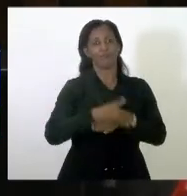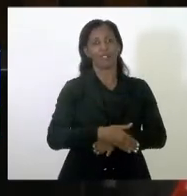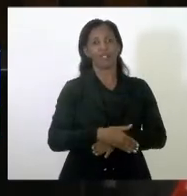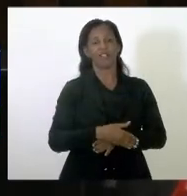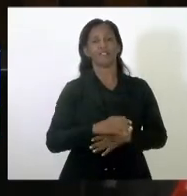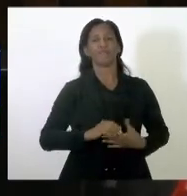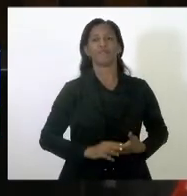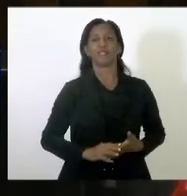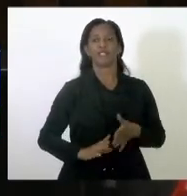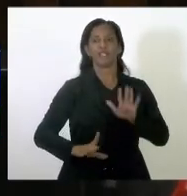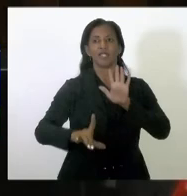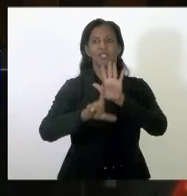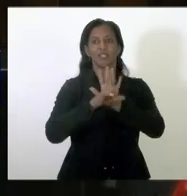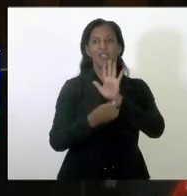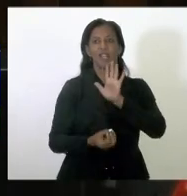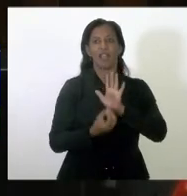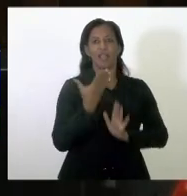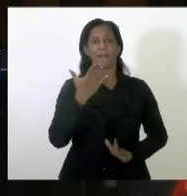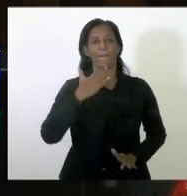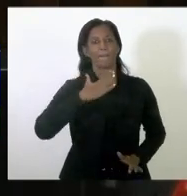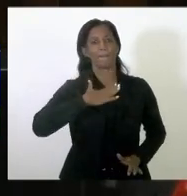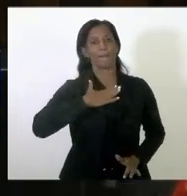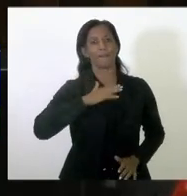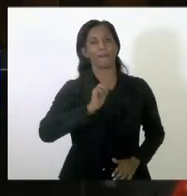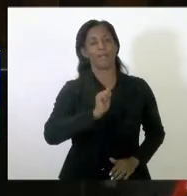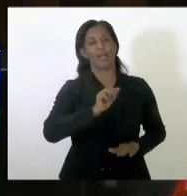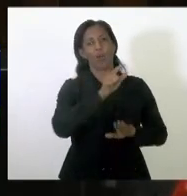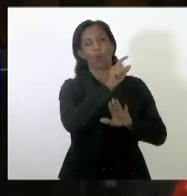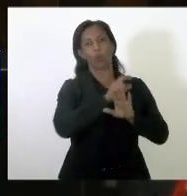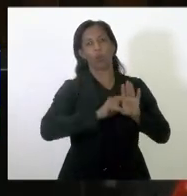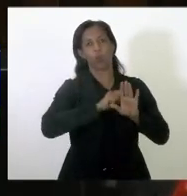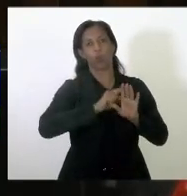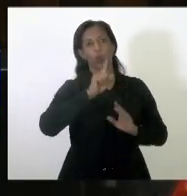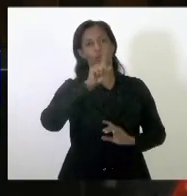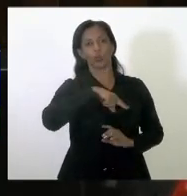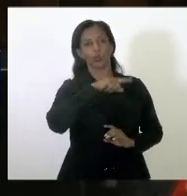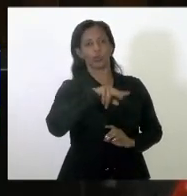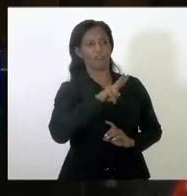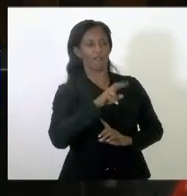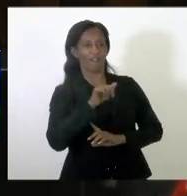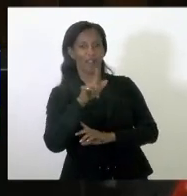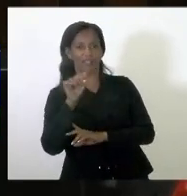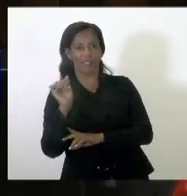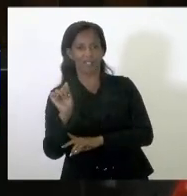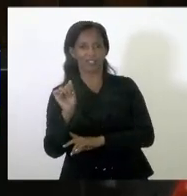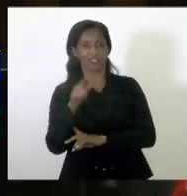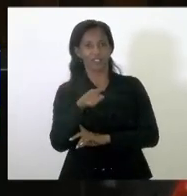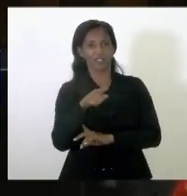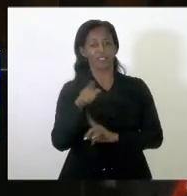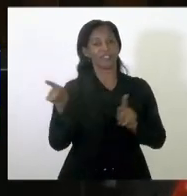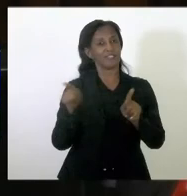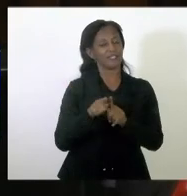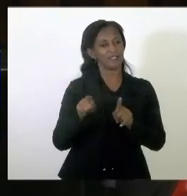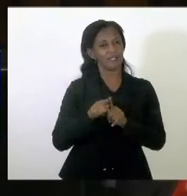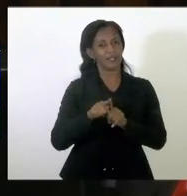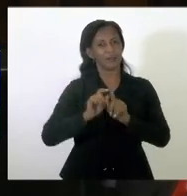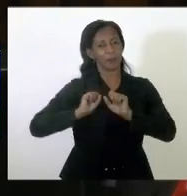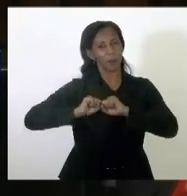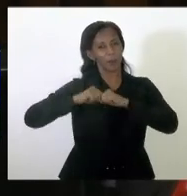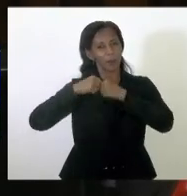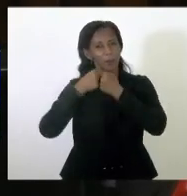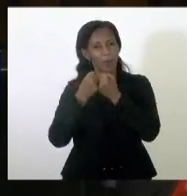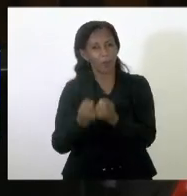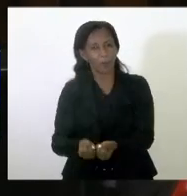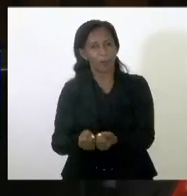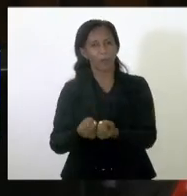fruto de uma lei de minha autoria, que suspende a validade dos concursos públicos, fruto de uma batalha que tem sido uma das bandeiras